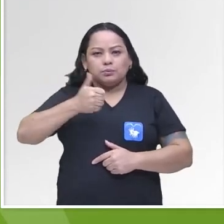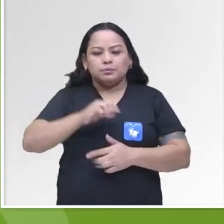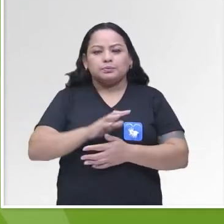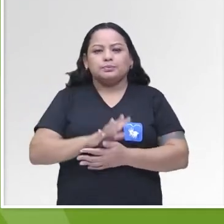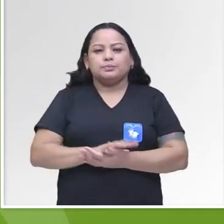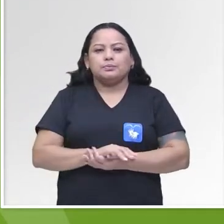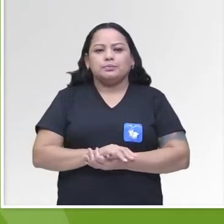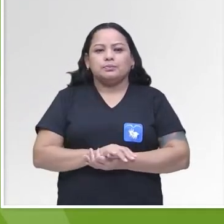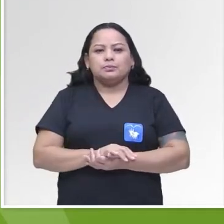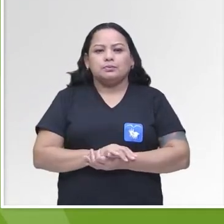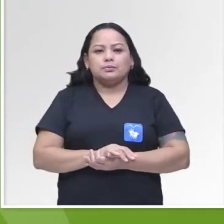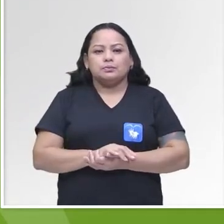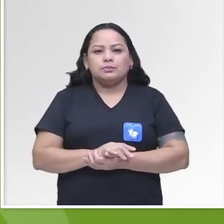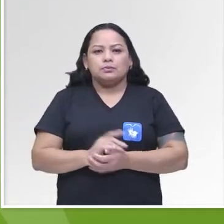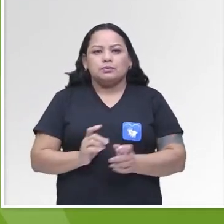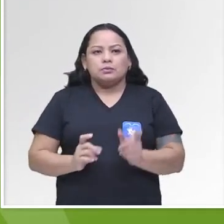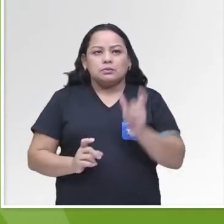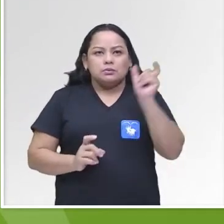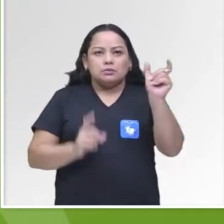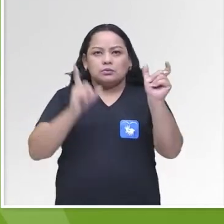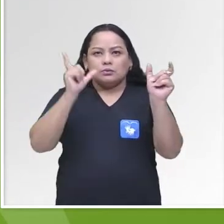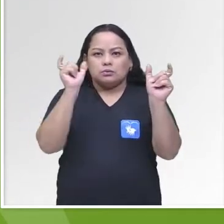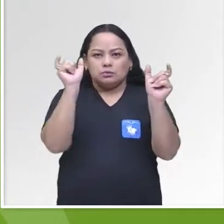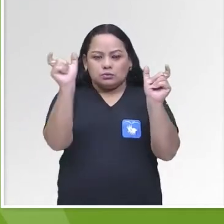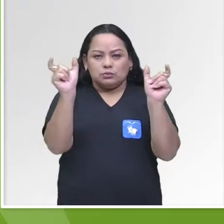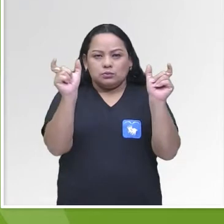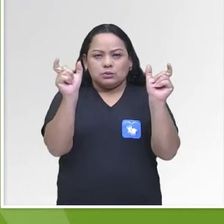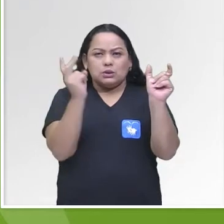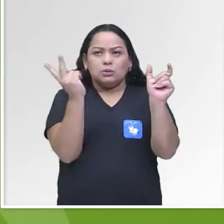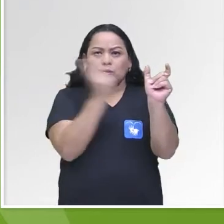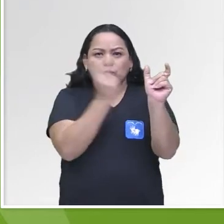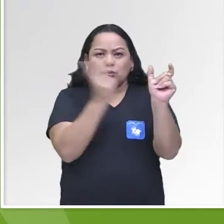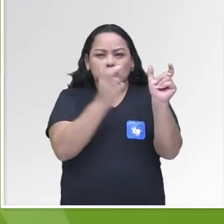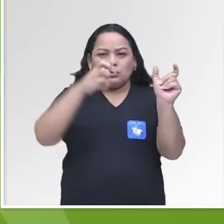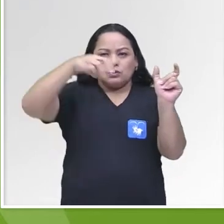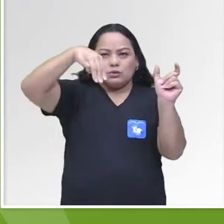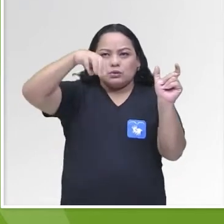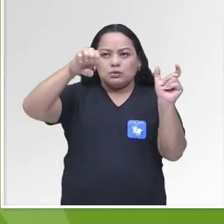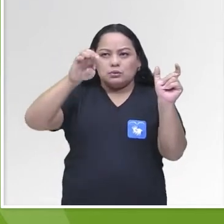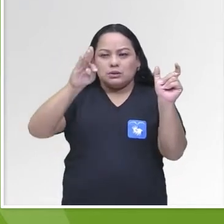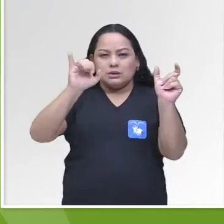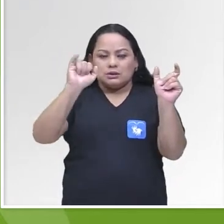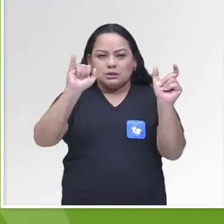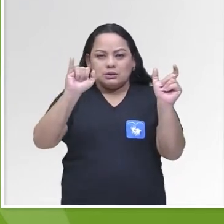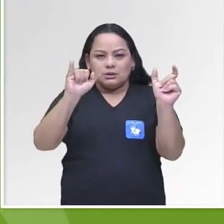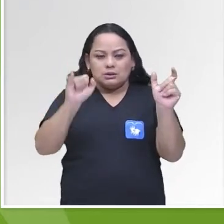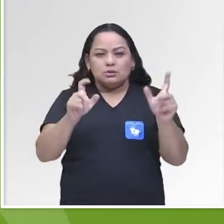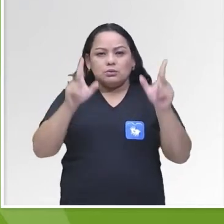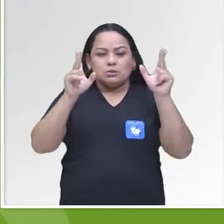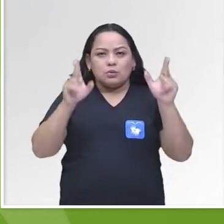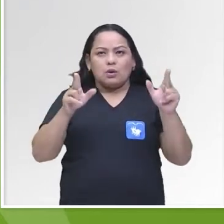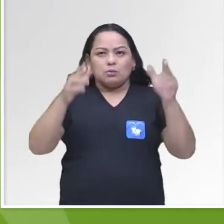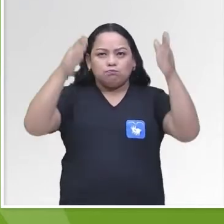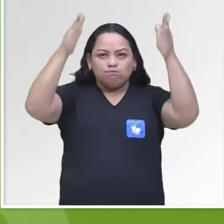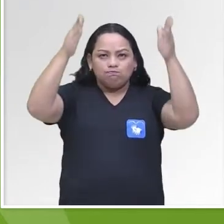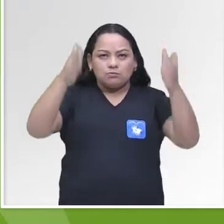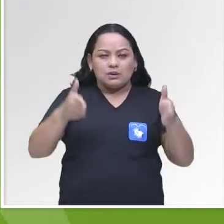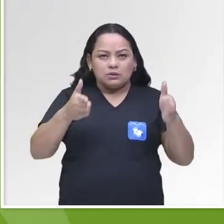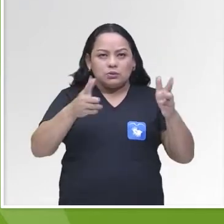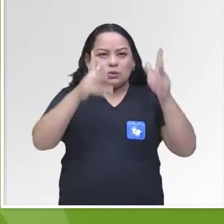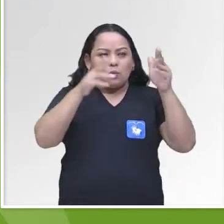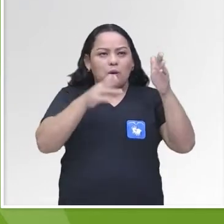dois radicais metis que estão do mesmo lado do plano. E